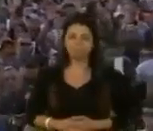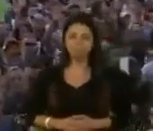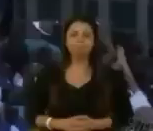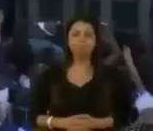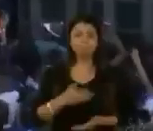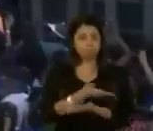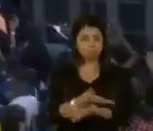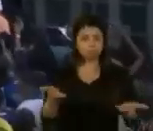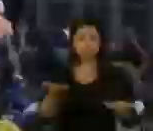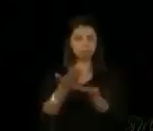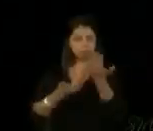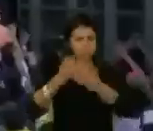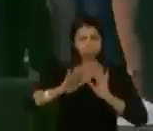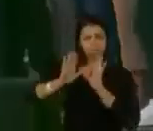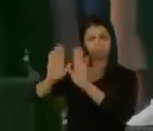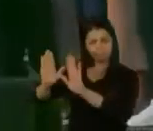Estende a mão sobre esse casal.